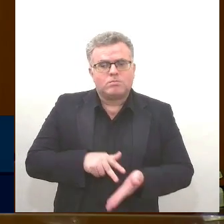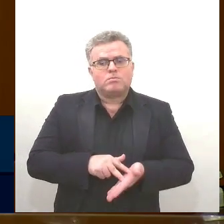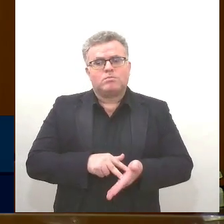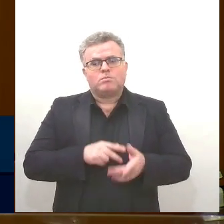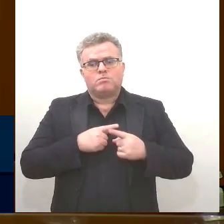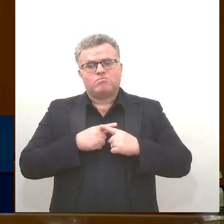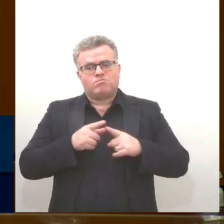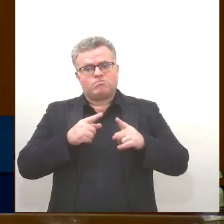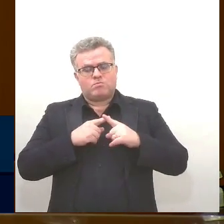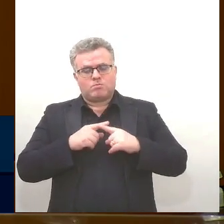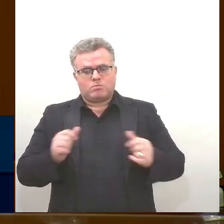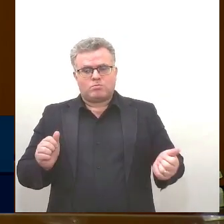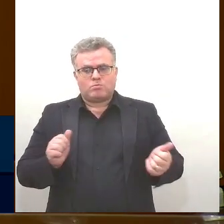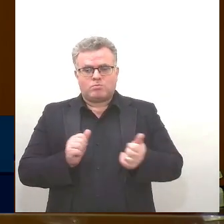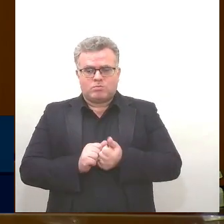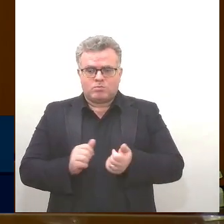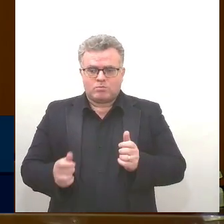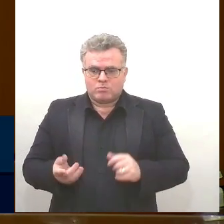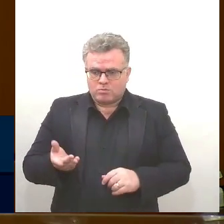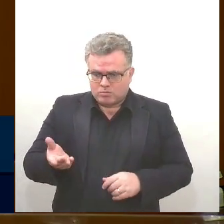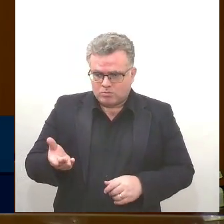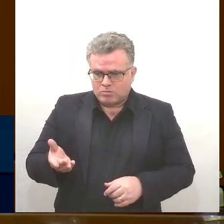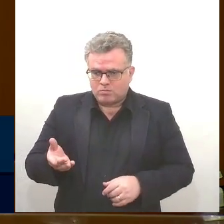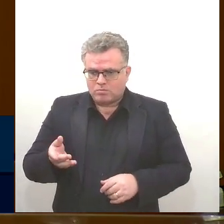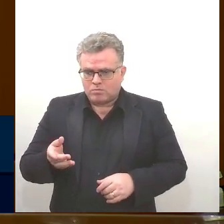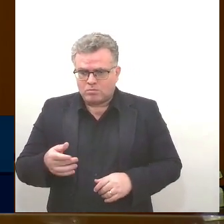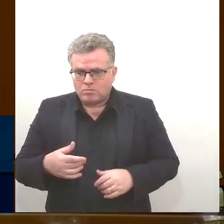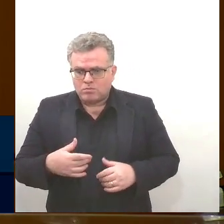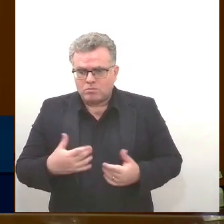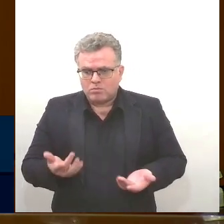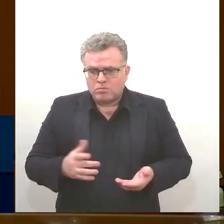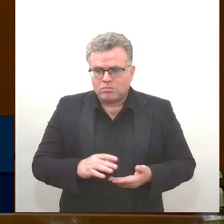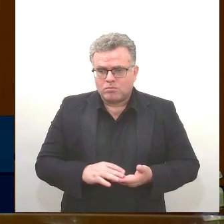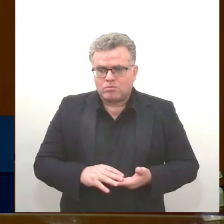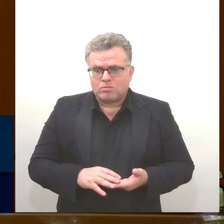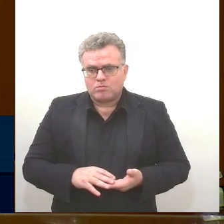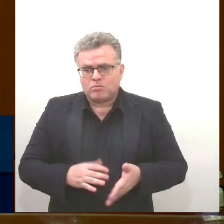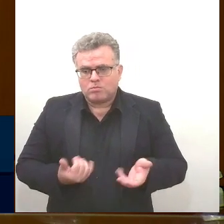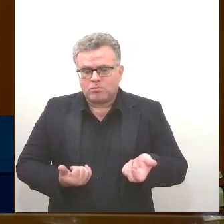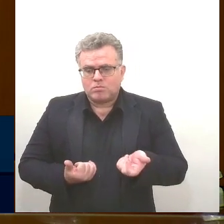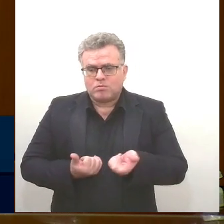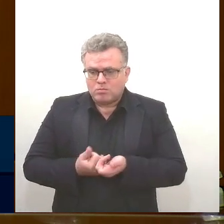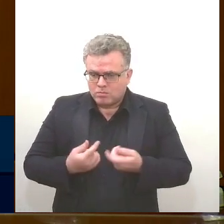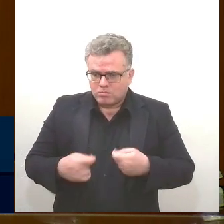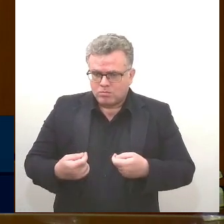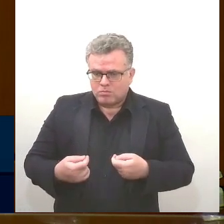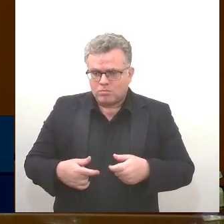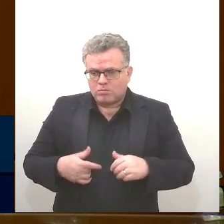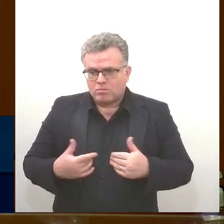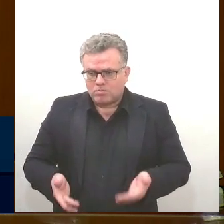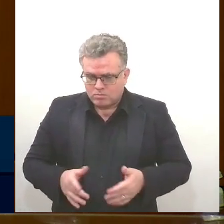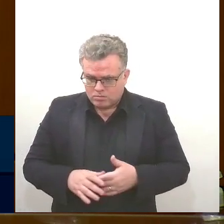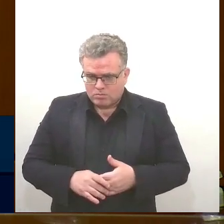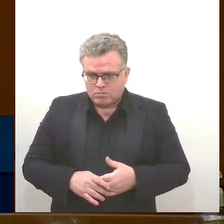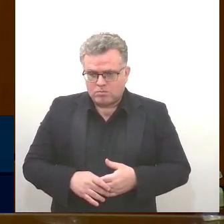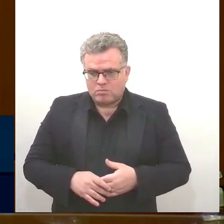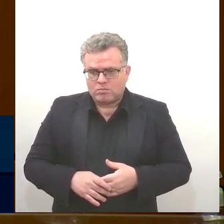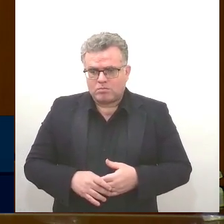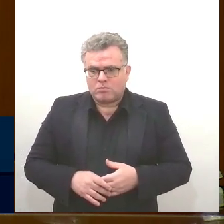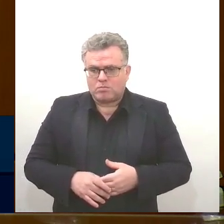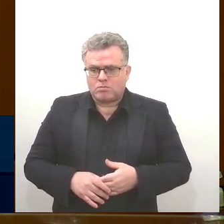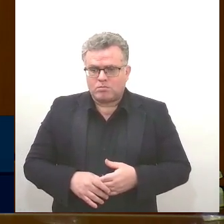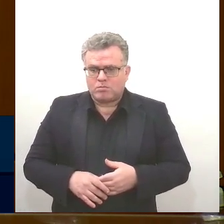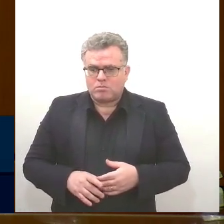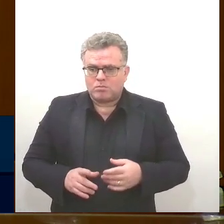deste tipo de apoio eu quero eh continuando aqui nas nossas